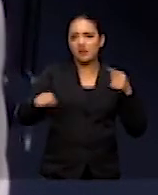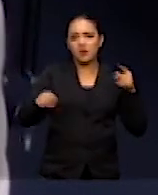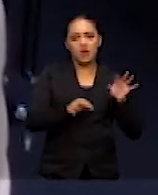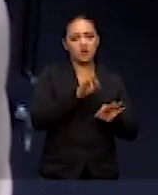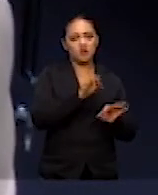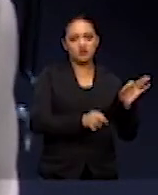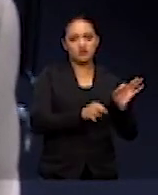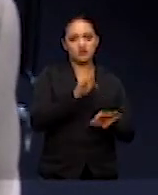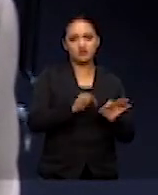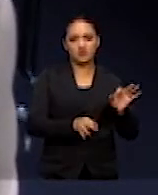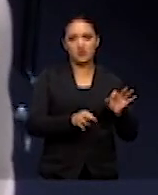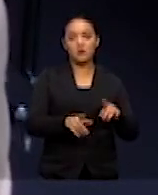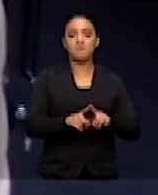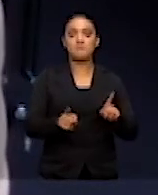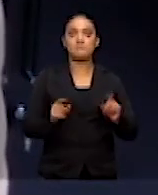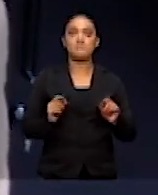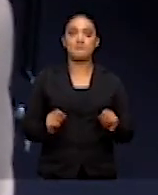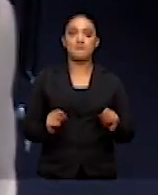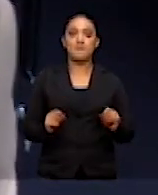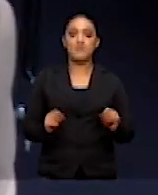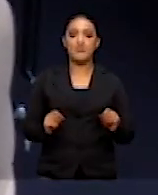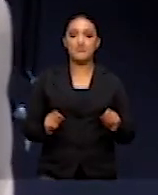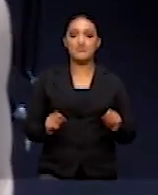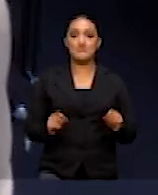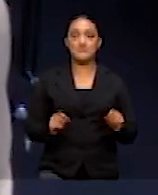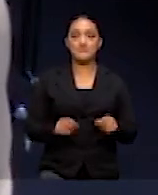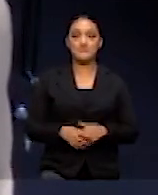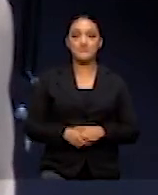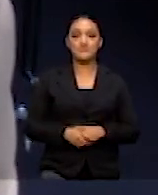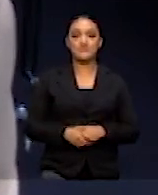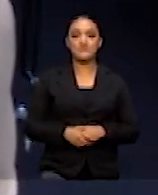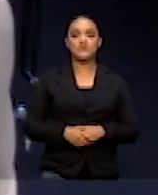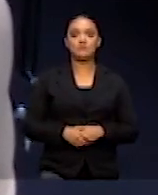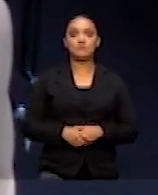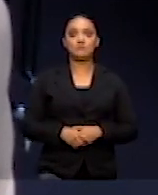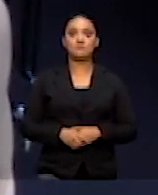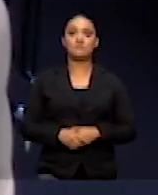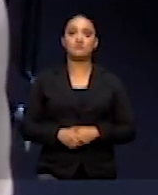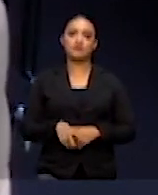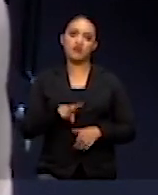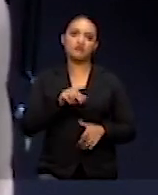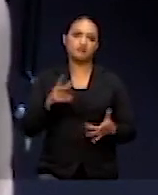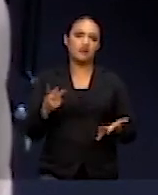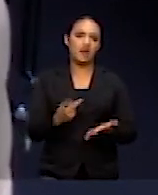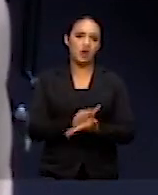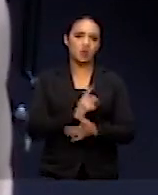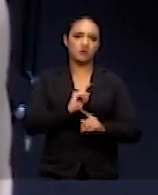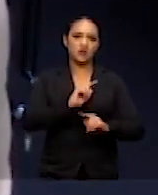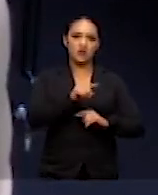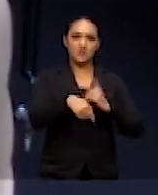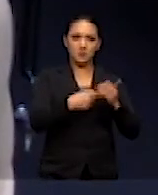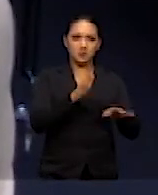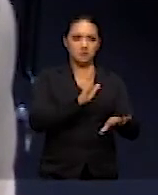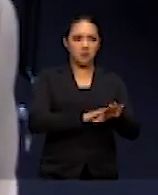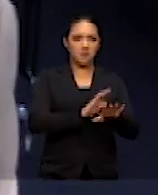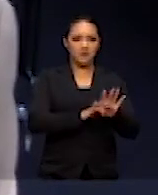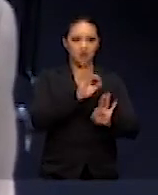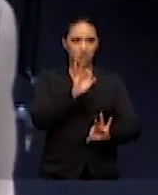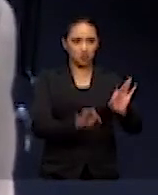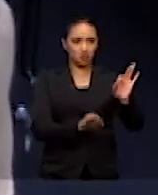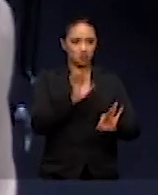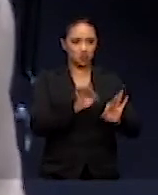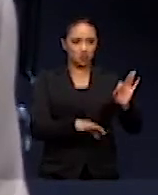enquadramento dos dados prospectados ao direito brasileiro. Claro, isso acontecerá quando do julgamento da ADO em